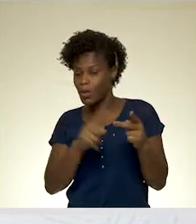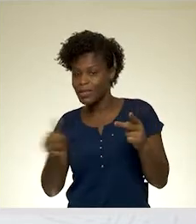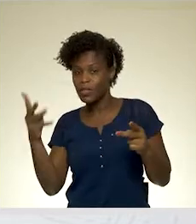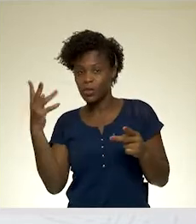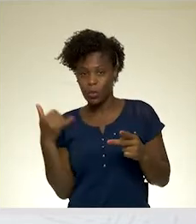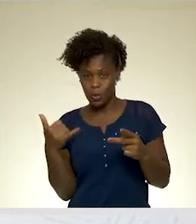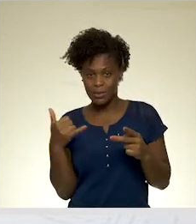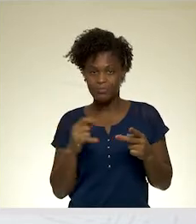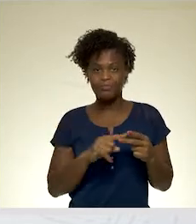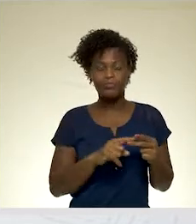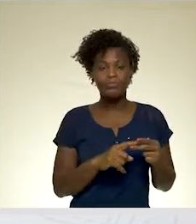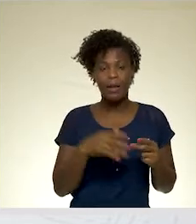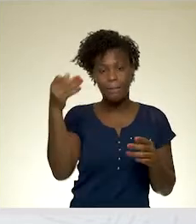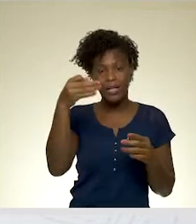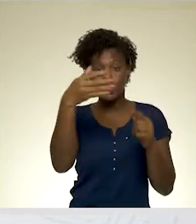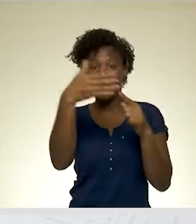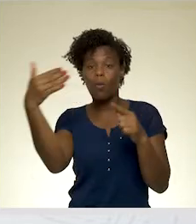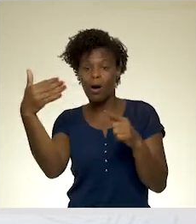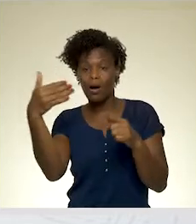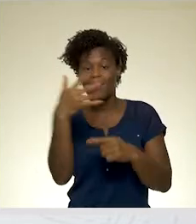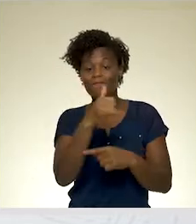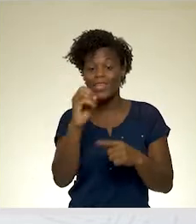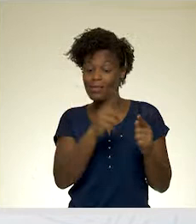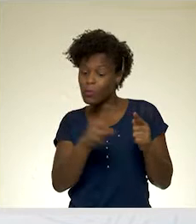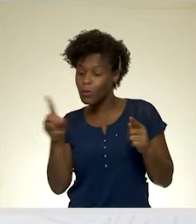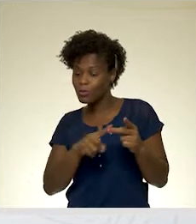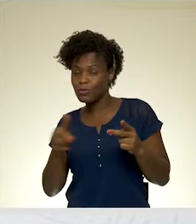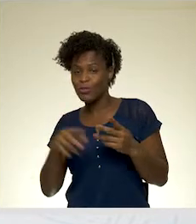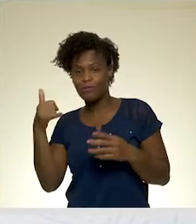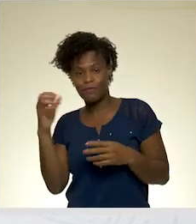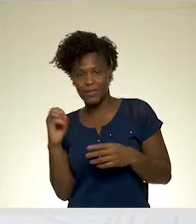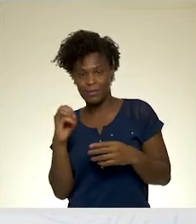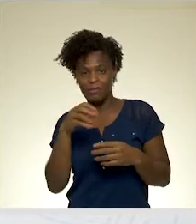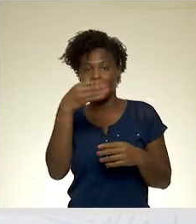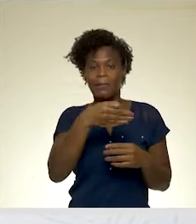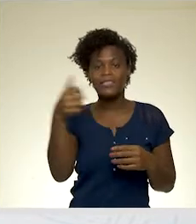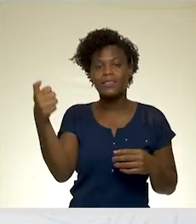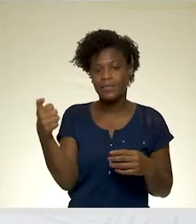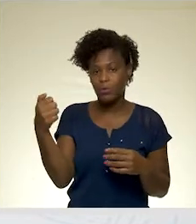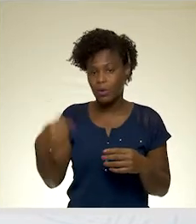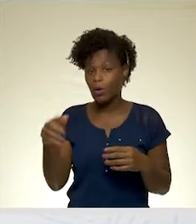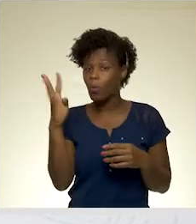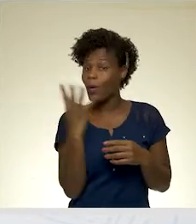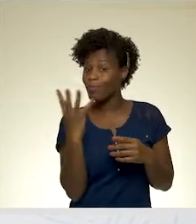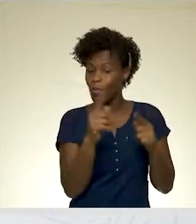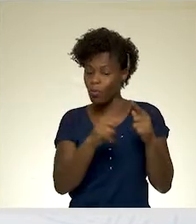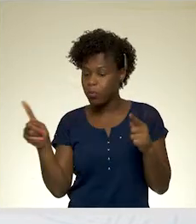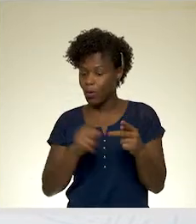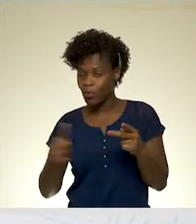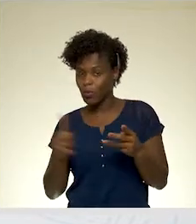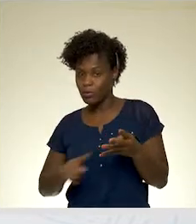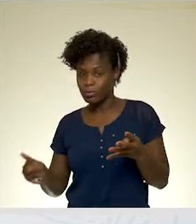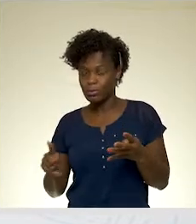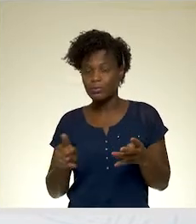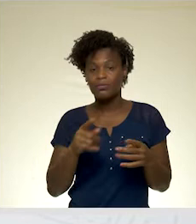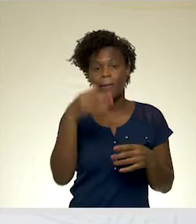página 1, 20 linhas. Na página 5, 4 linhas.